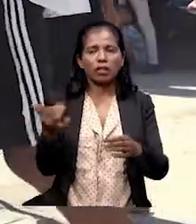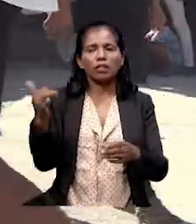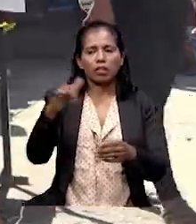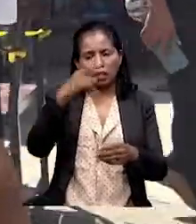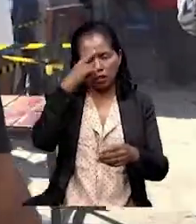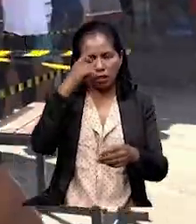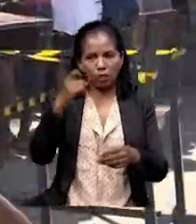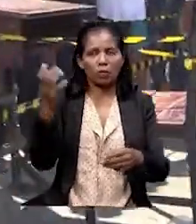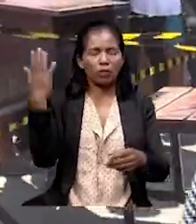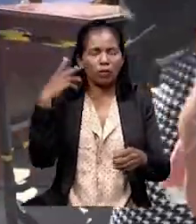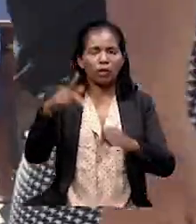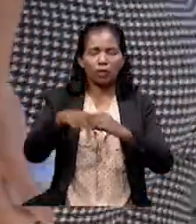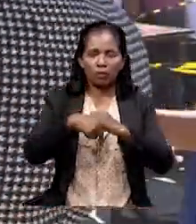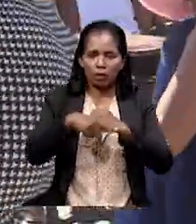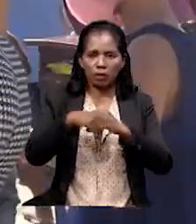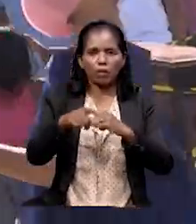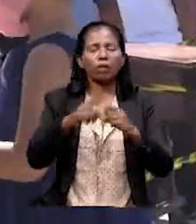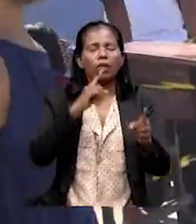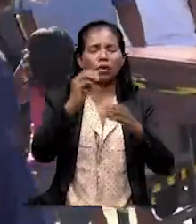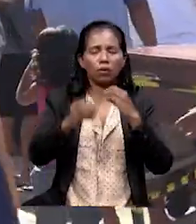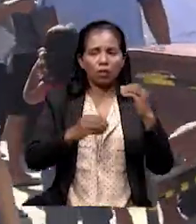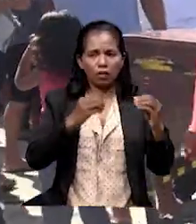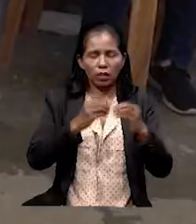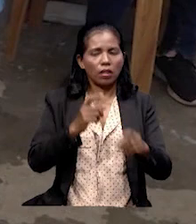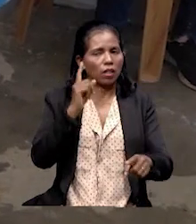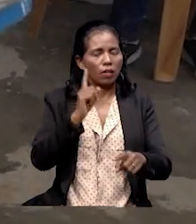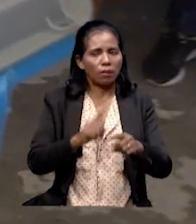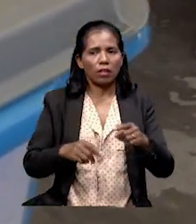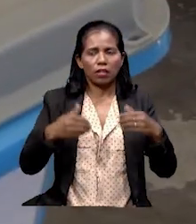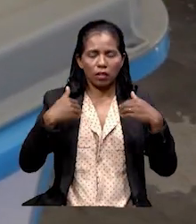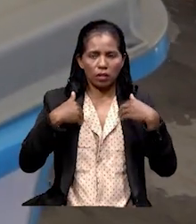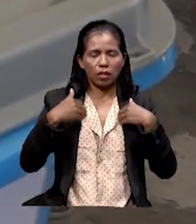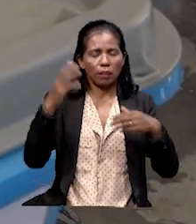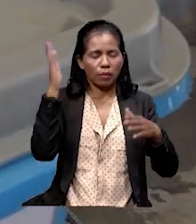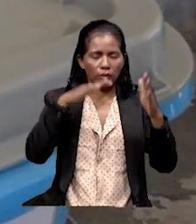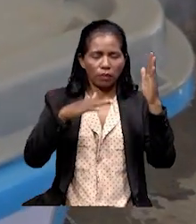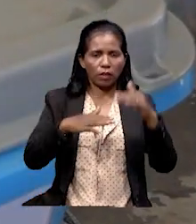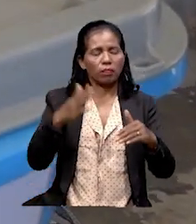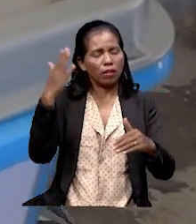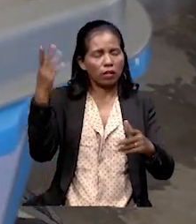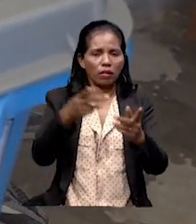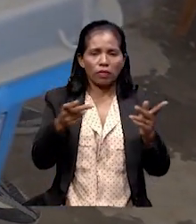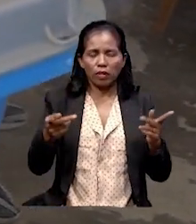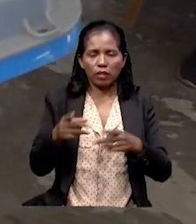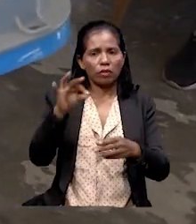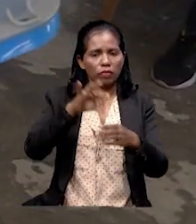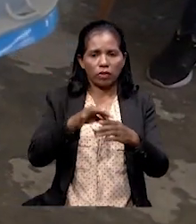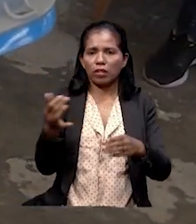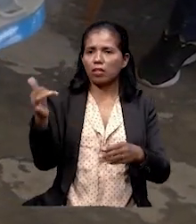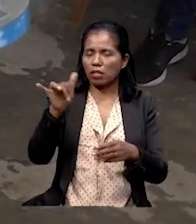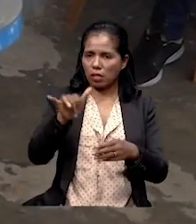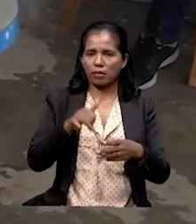Tamba antes né, partido balon questiona assunto né, ato la bele acontece tam falhanço e a fato em votação sira.